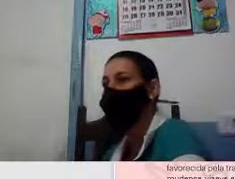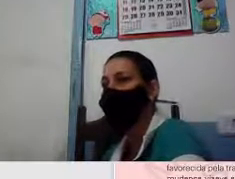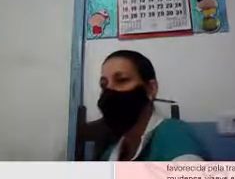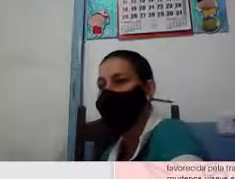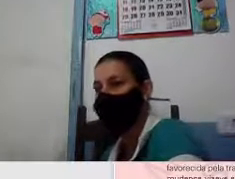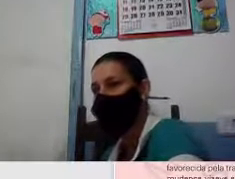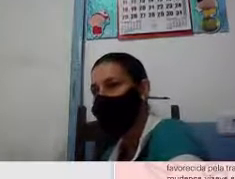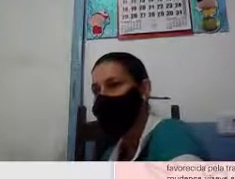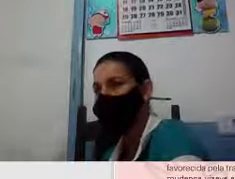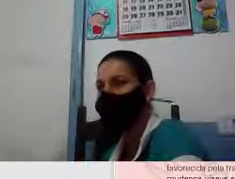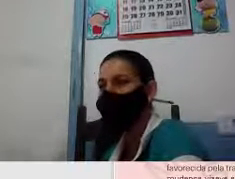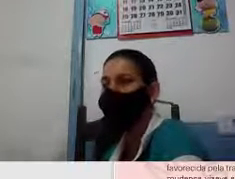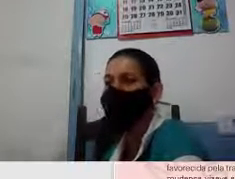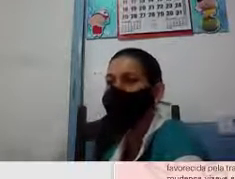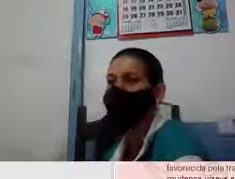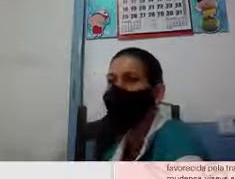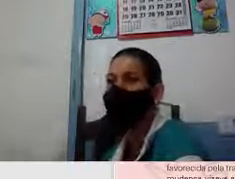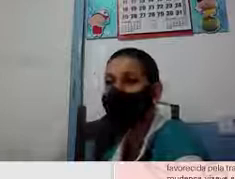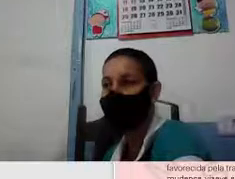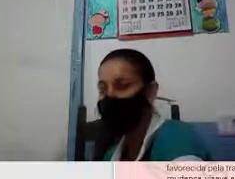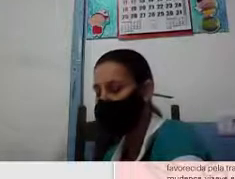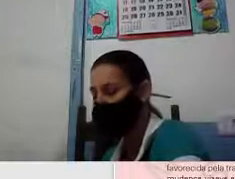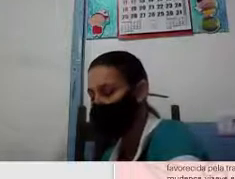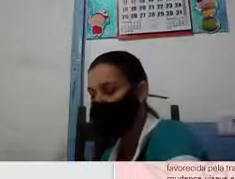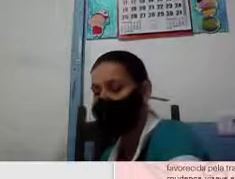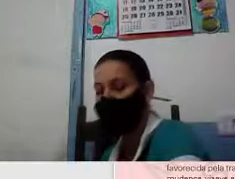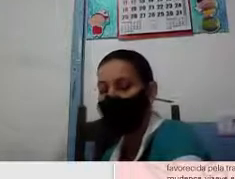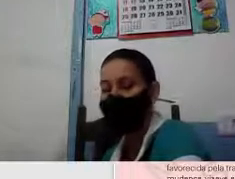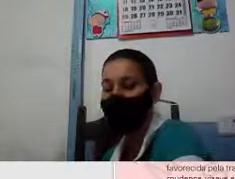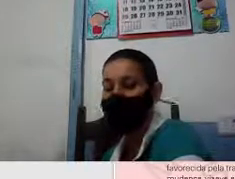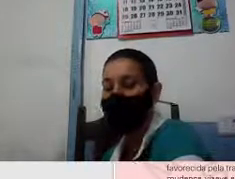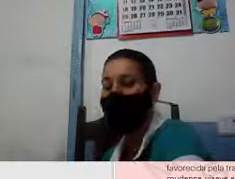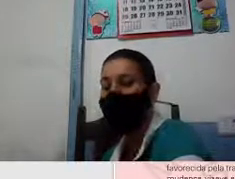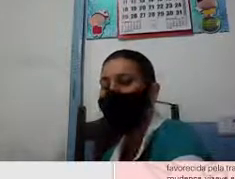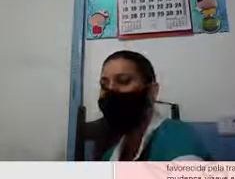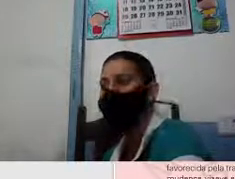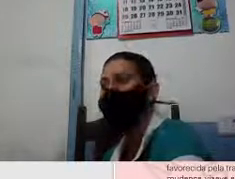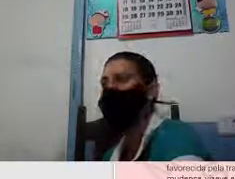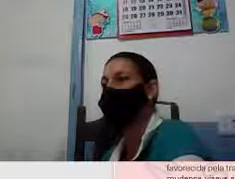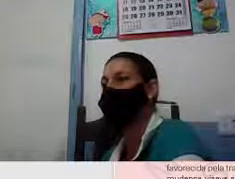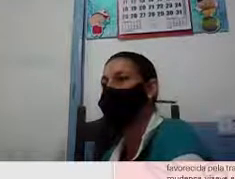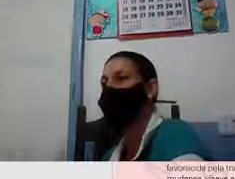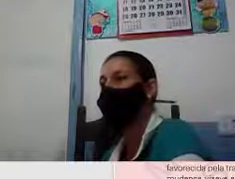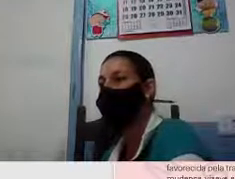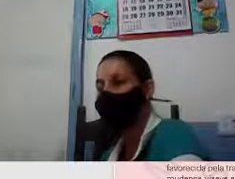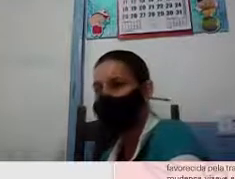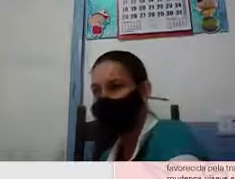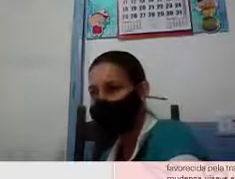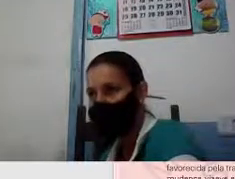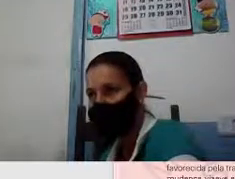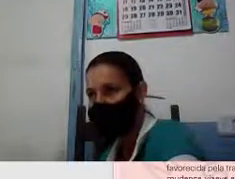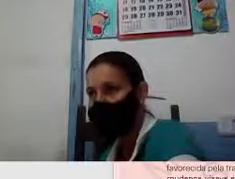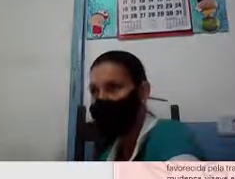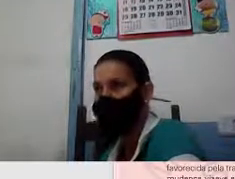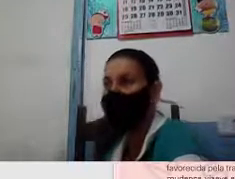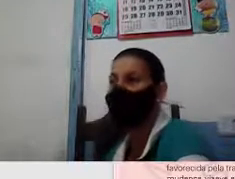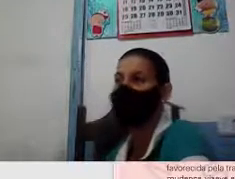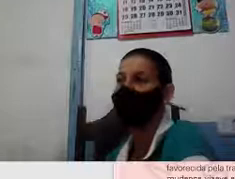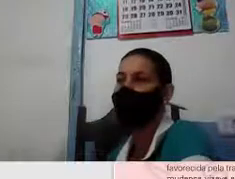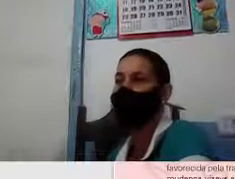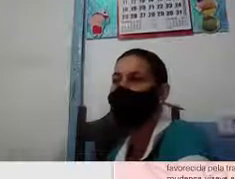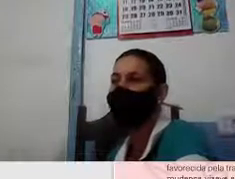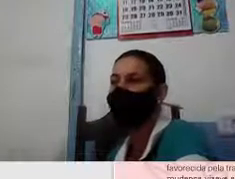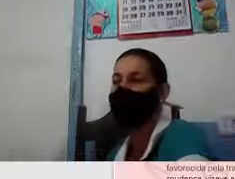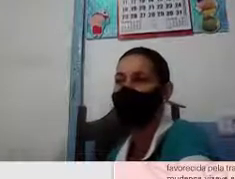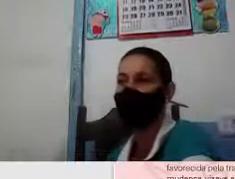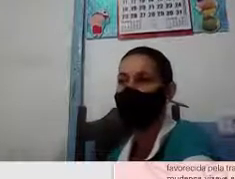o nacionalismo, principalmente no Brasil indígena, né? A busca pelo viver o presente,